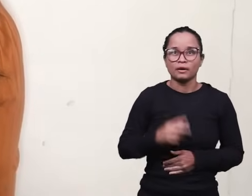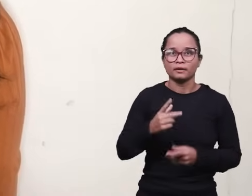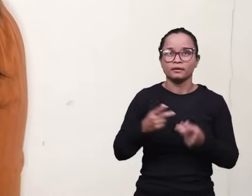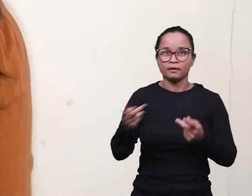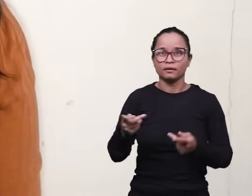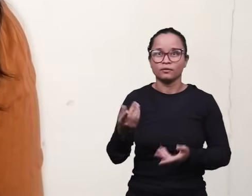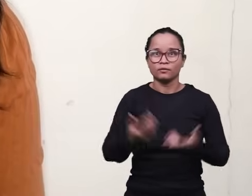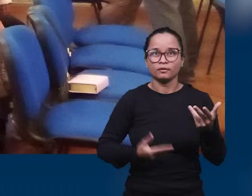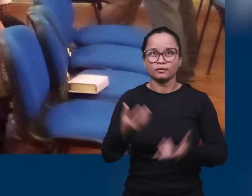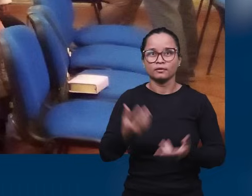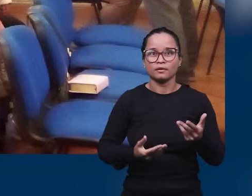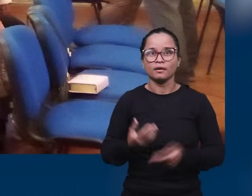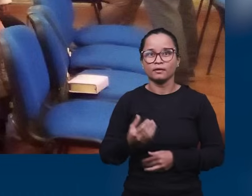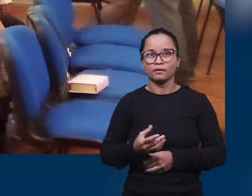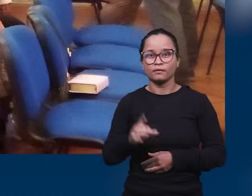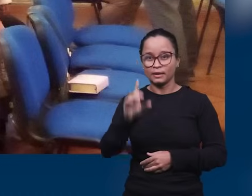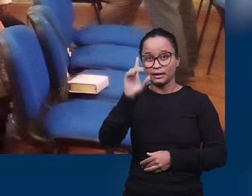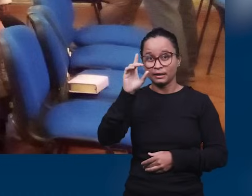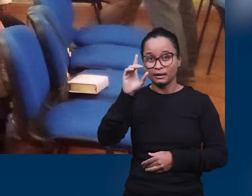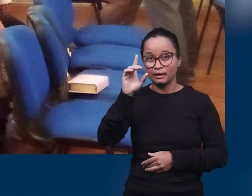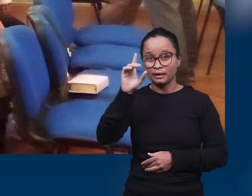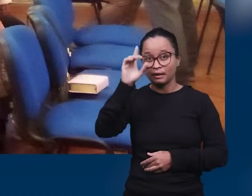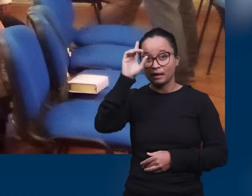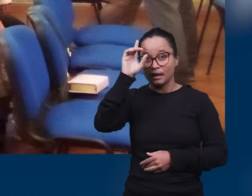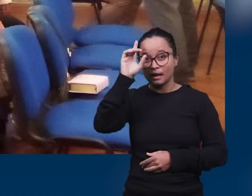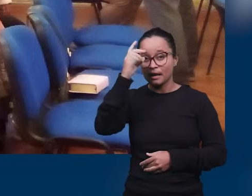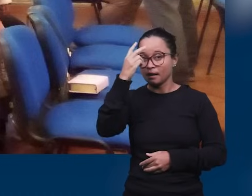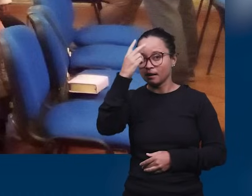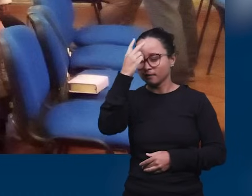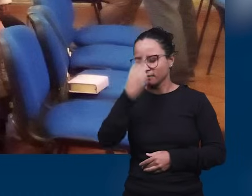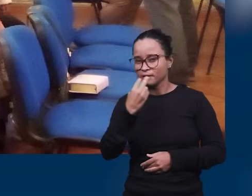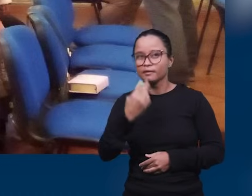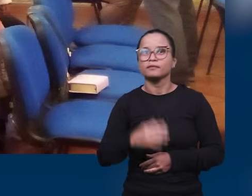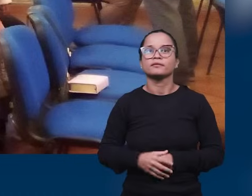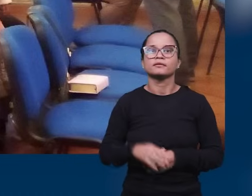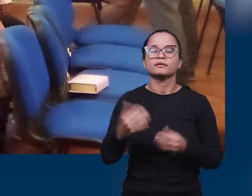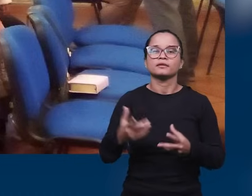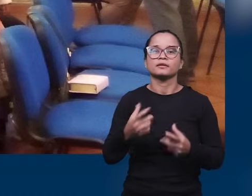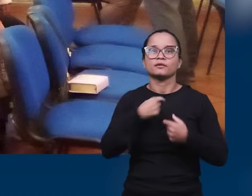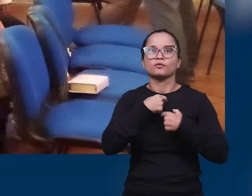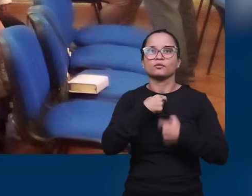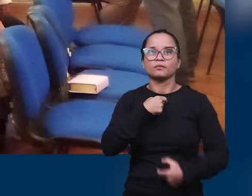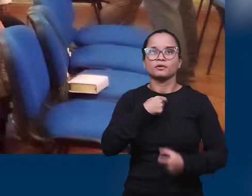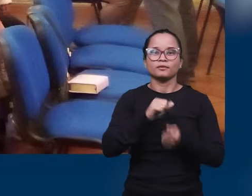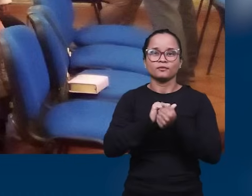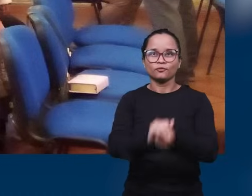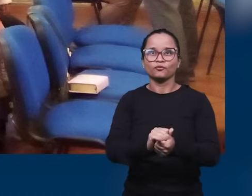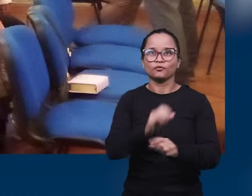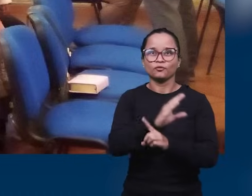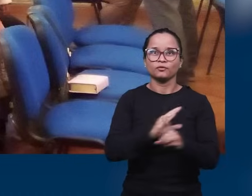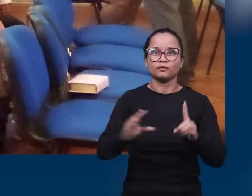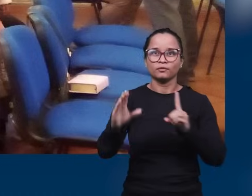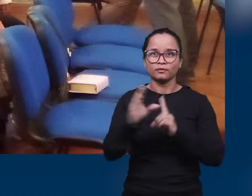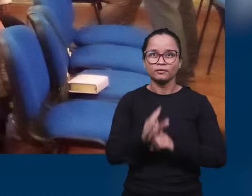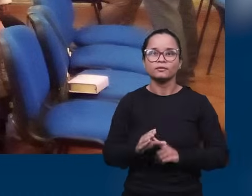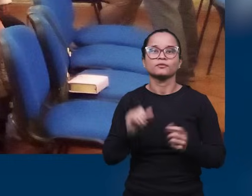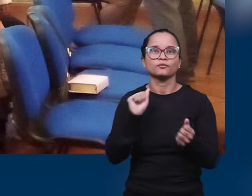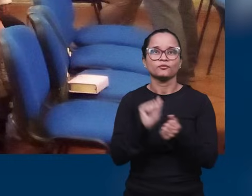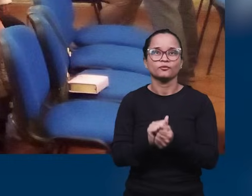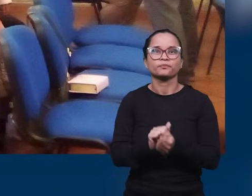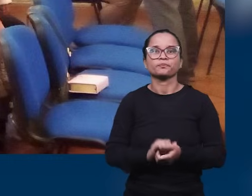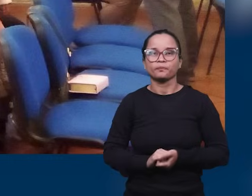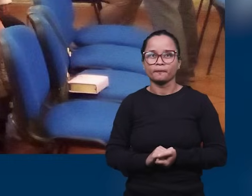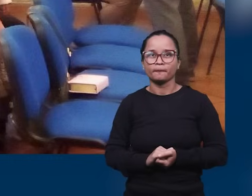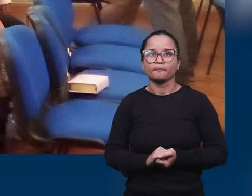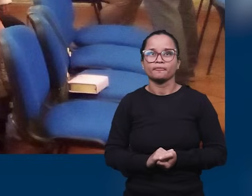deficiência visual que visitou a ICM Mafra, em Portugal. Ele foi recebido por um dos obreiros e durante todo o culto ele expressou surpresa ao